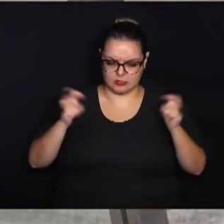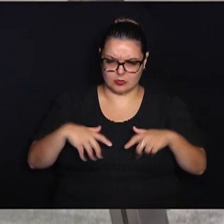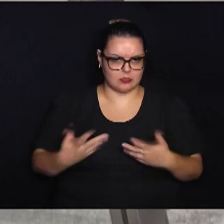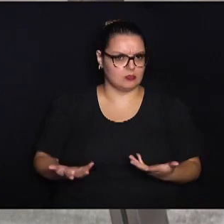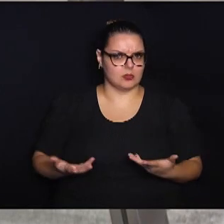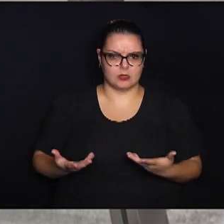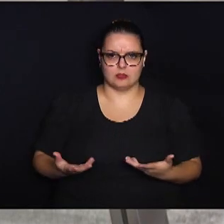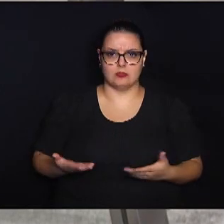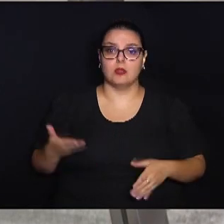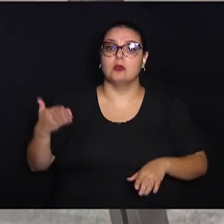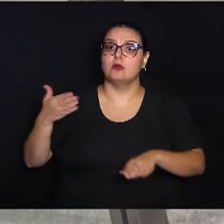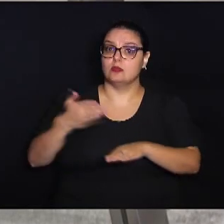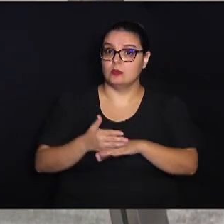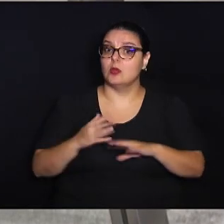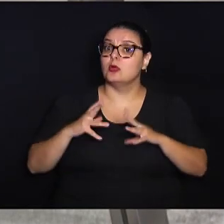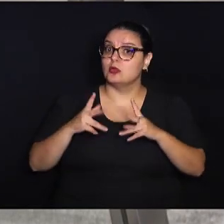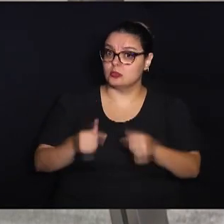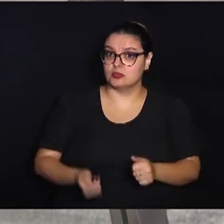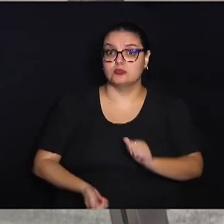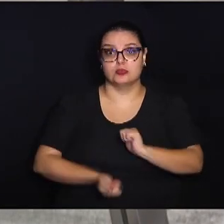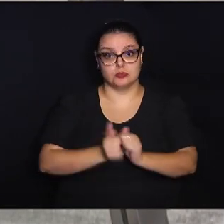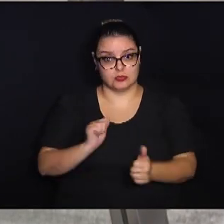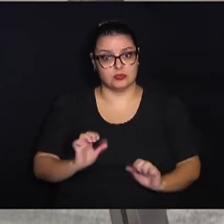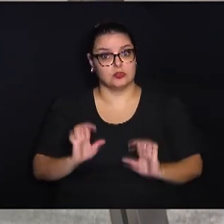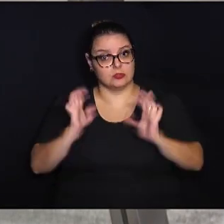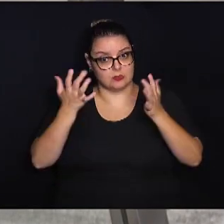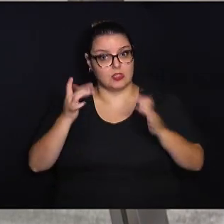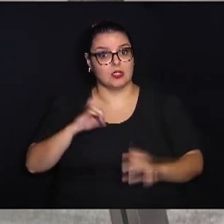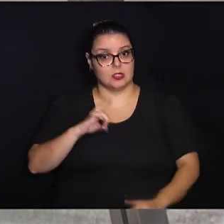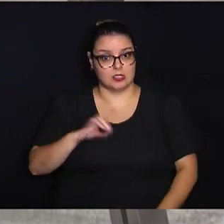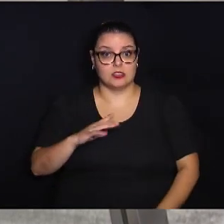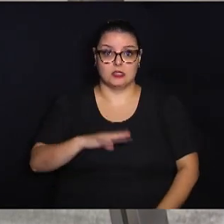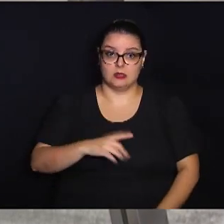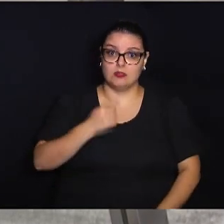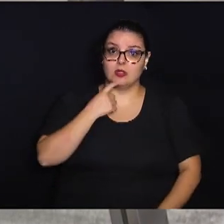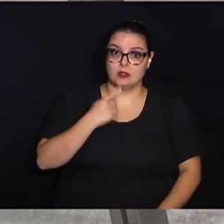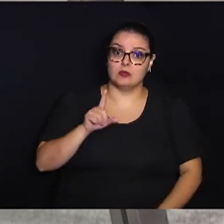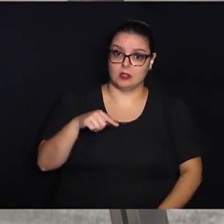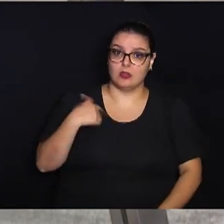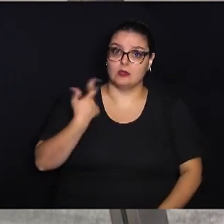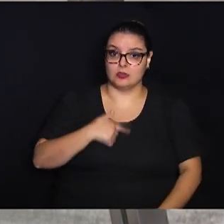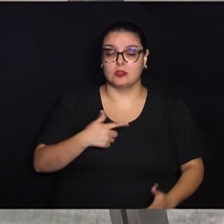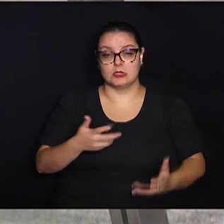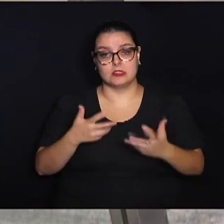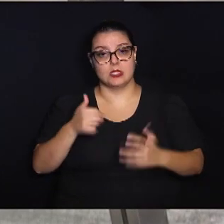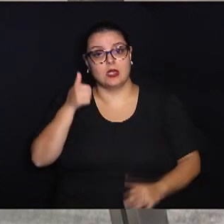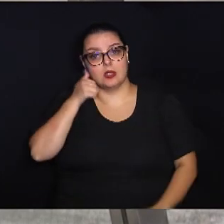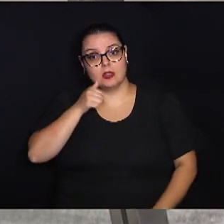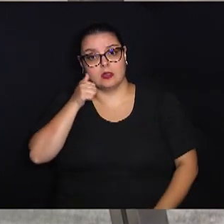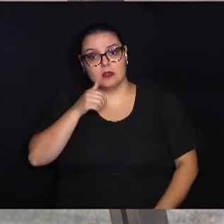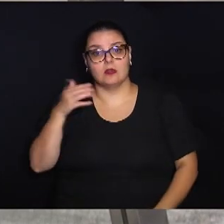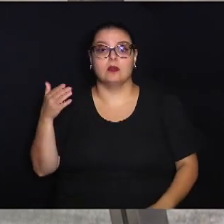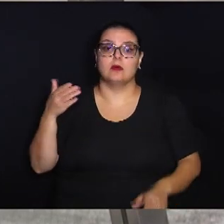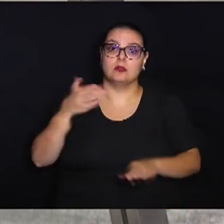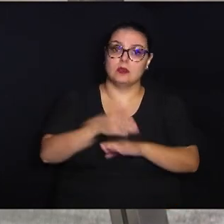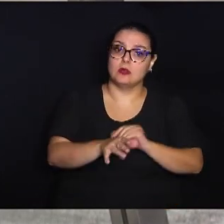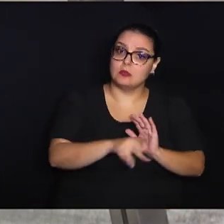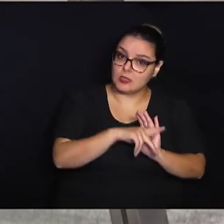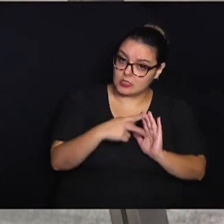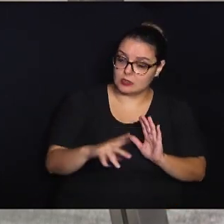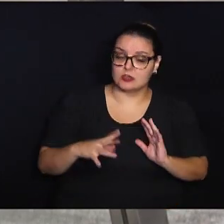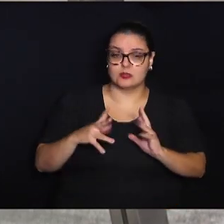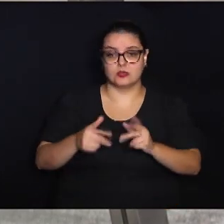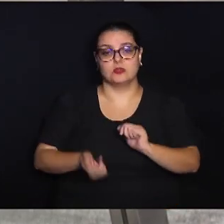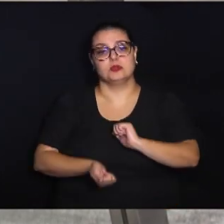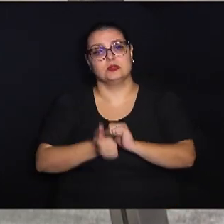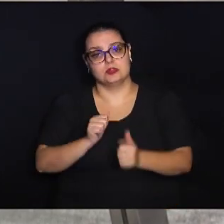aí participando de todos os eventos que a gente tem na cidade de Campinas, e é isso que nós queremos, que as mulheres façam parte de todos os esportes